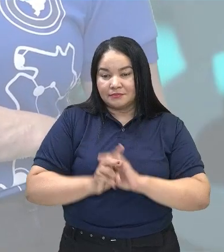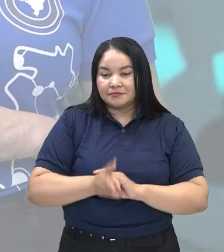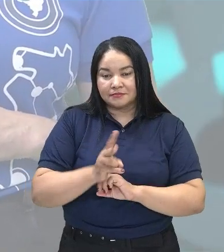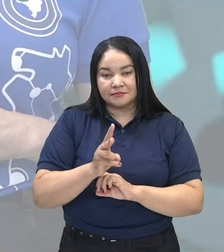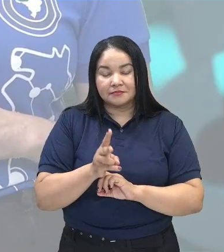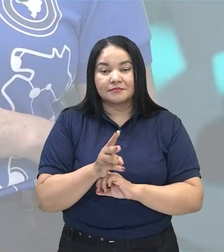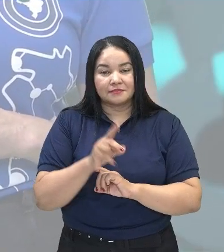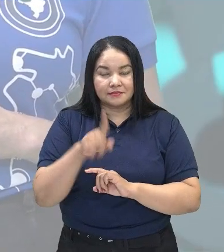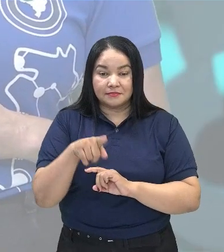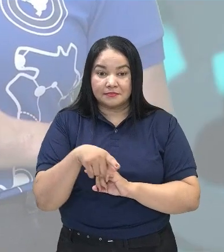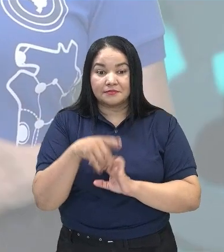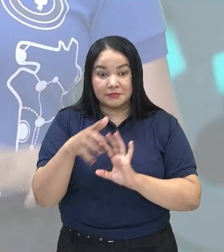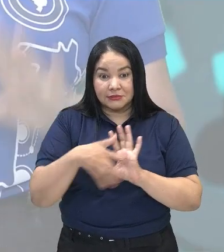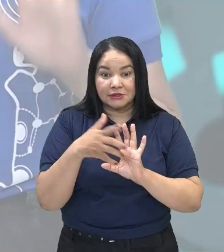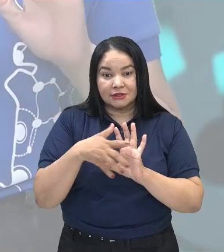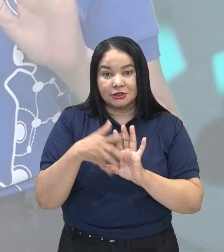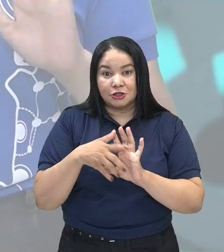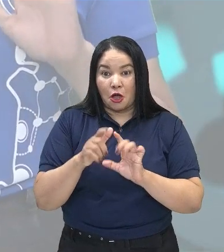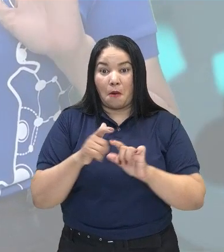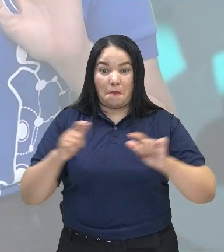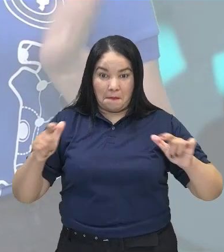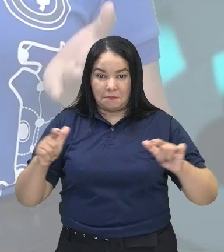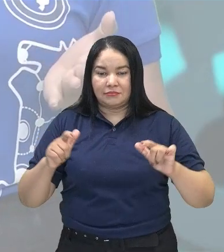desse exagero.